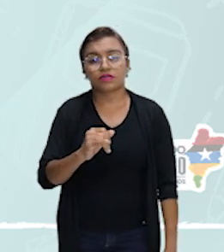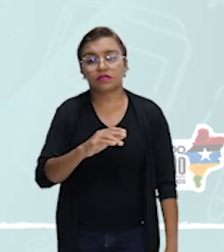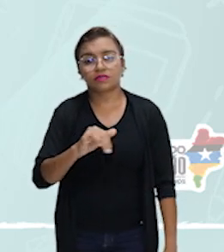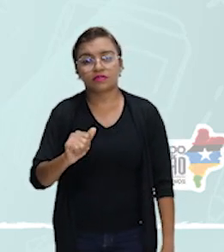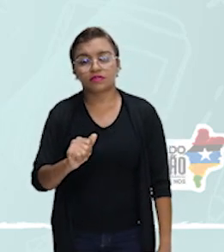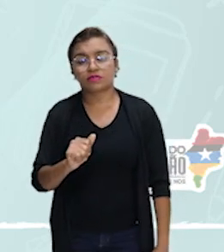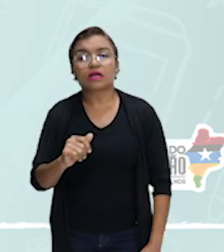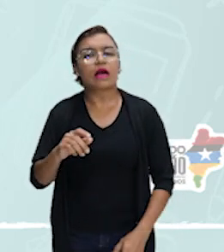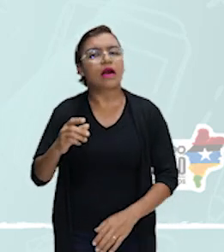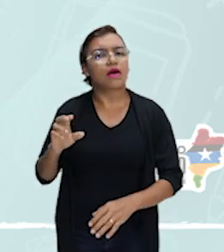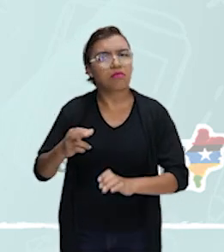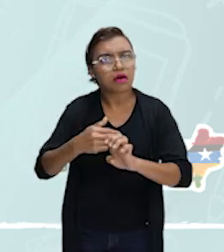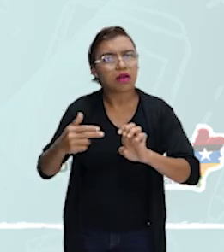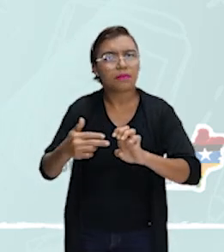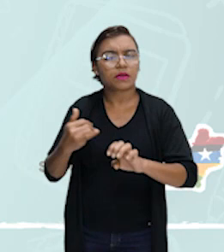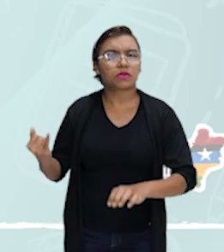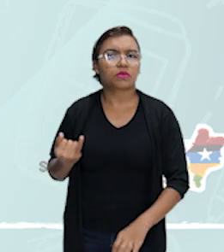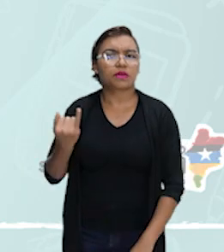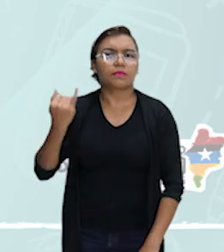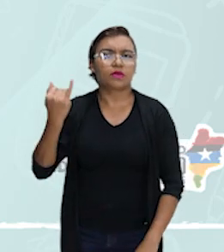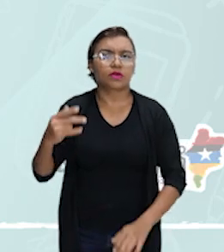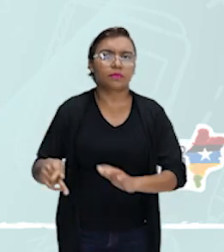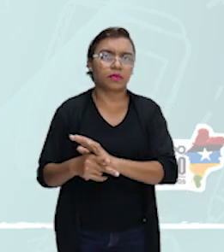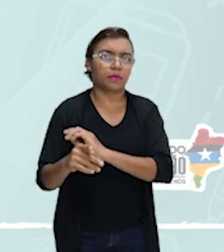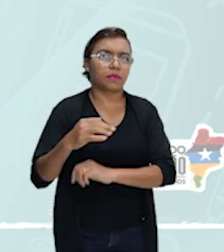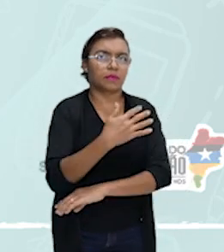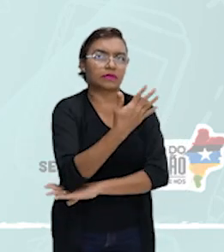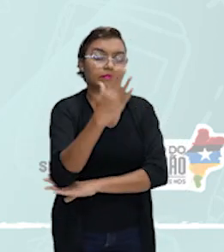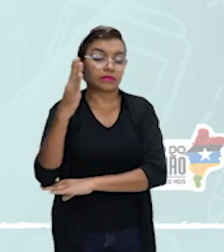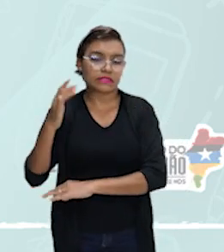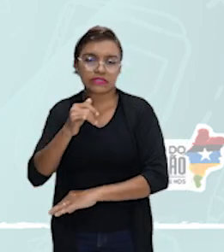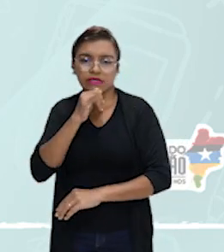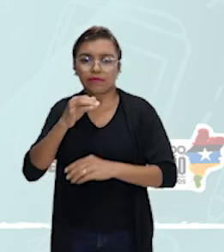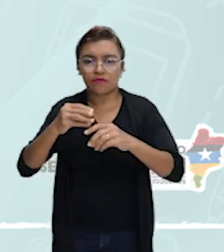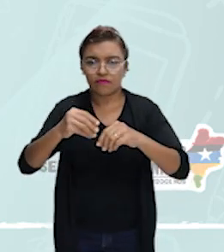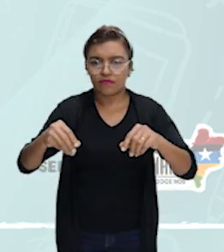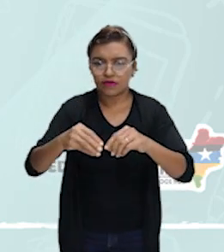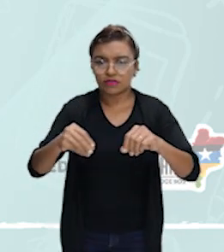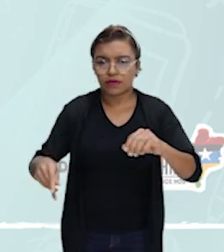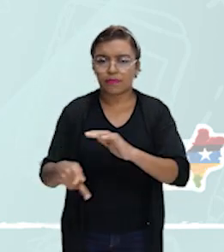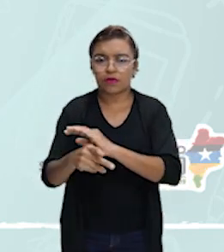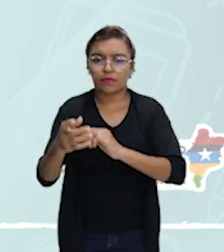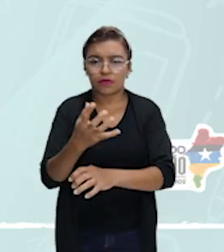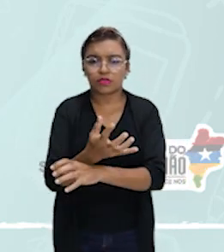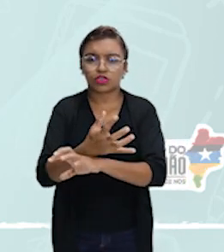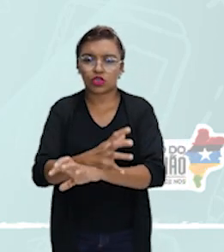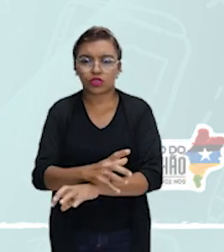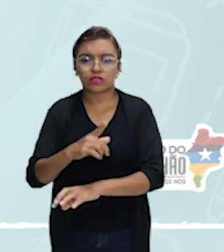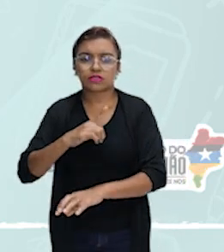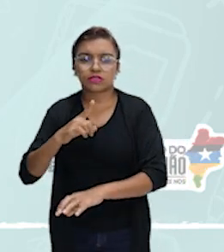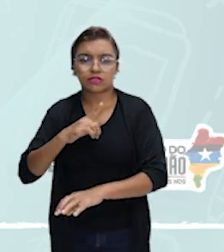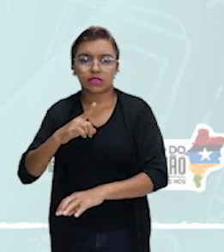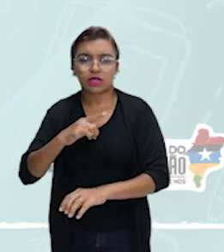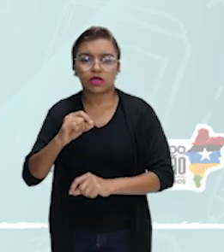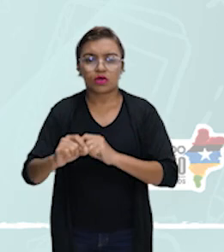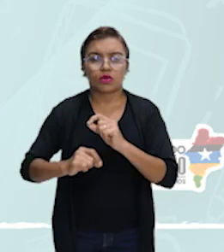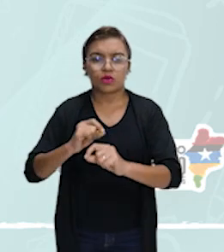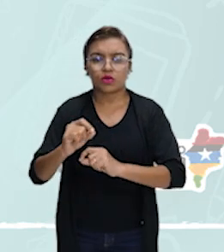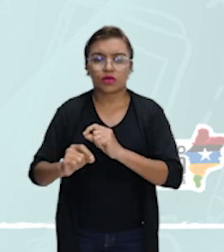elemento importante para as plantas. A farinha de osso contém fosfato de cálcio, obtido